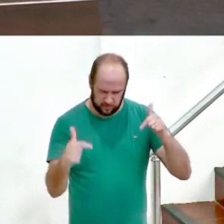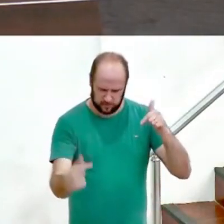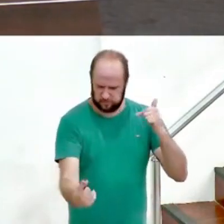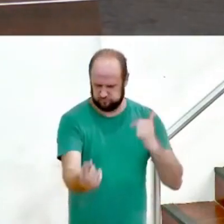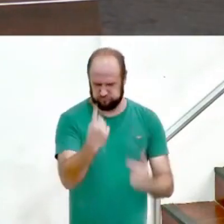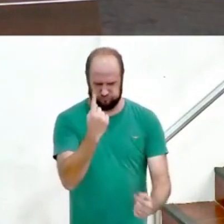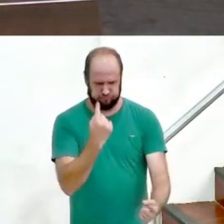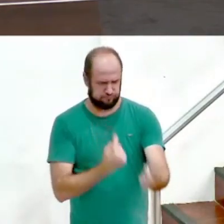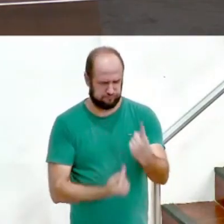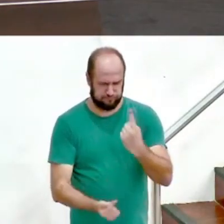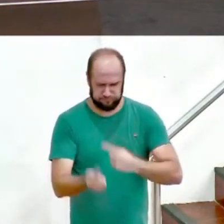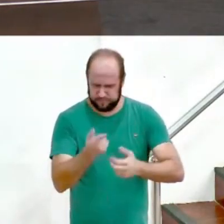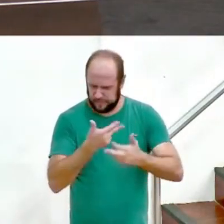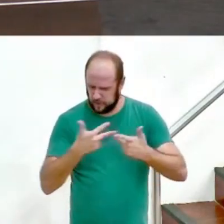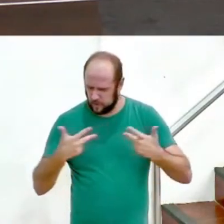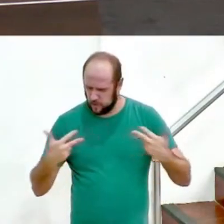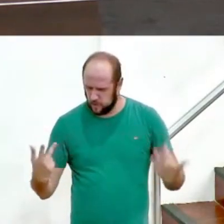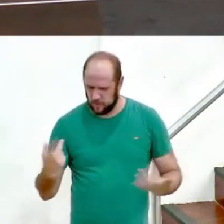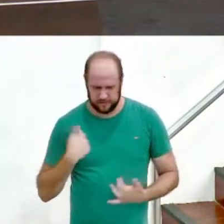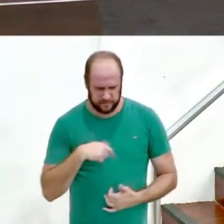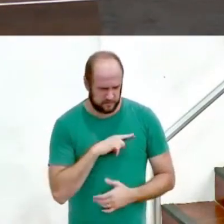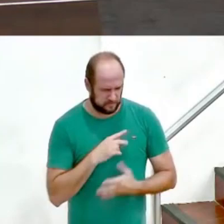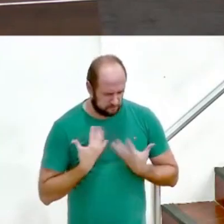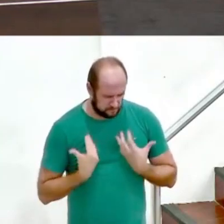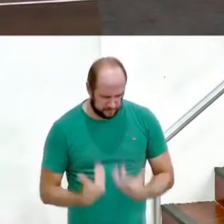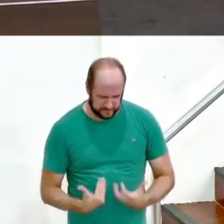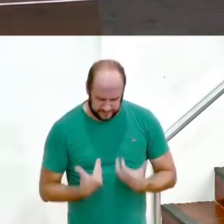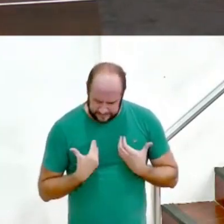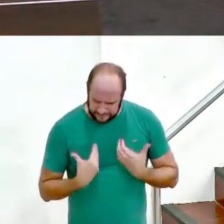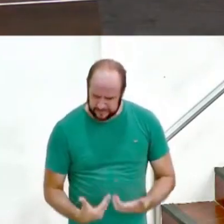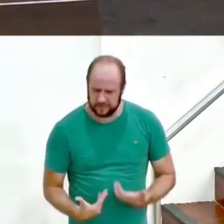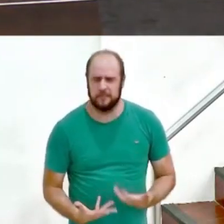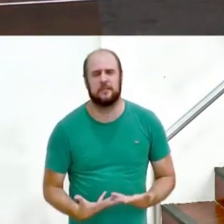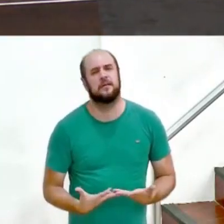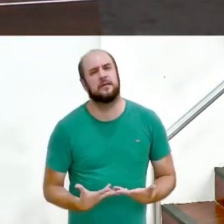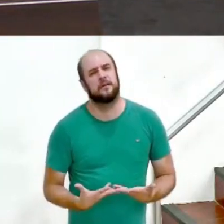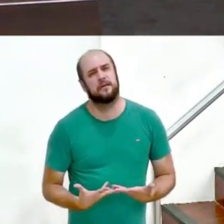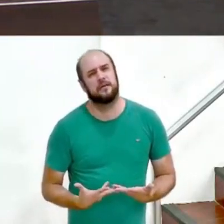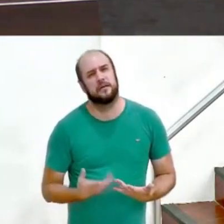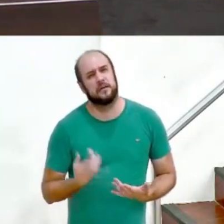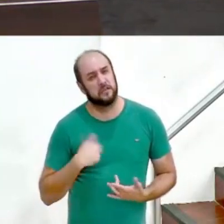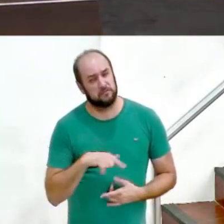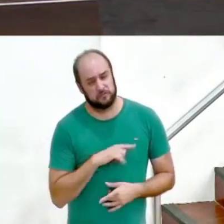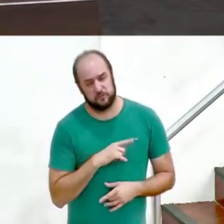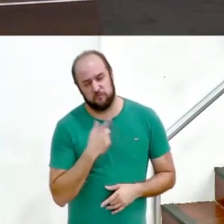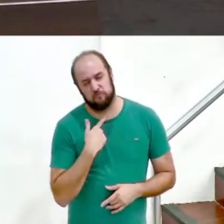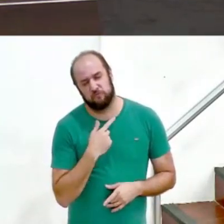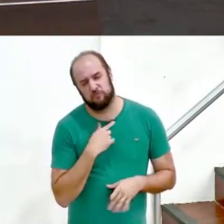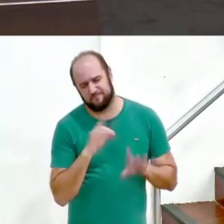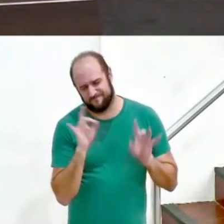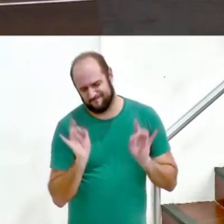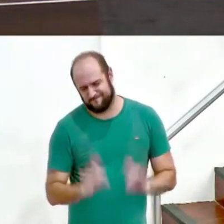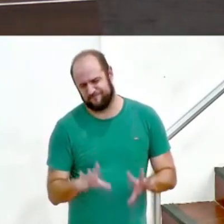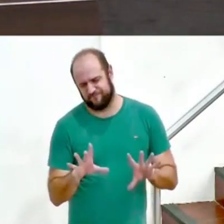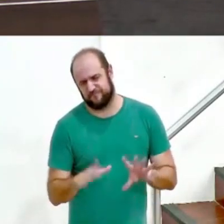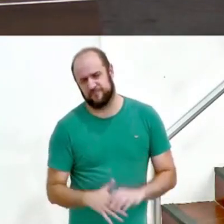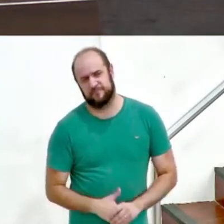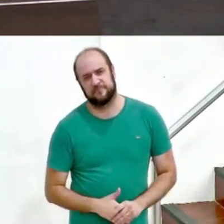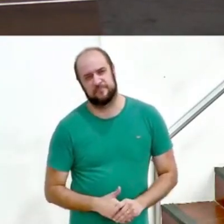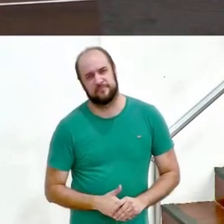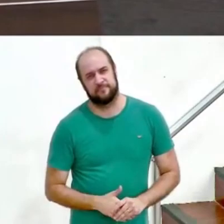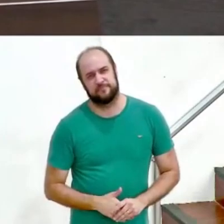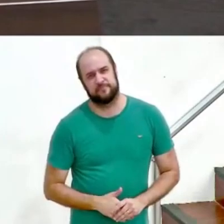com coisas que nos levam ao desânimo, que nos levam a desistir das coisas,